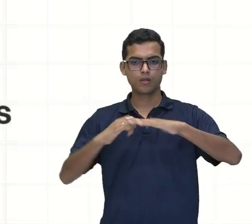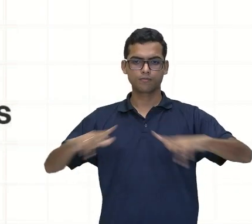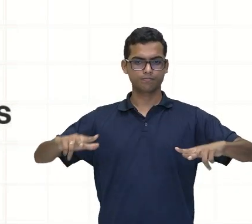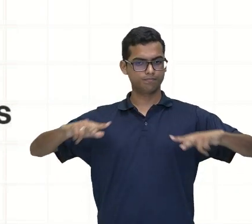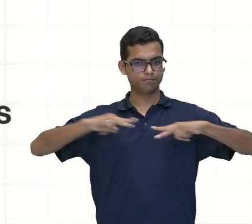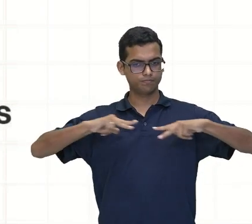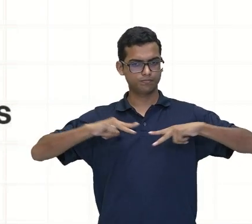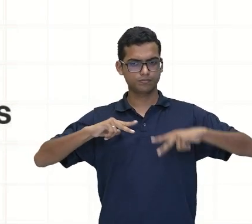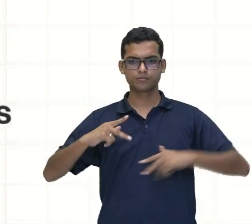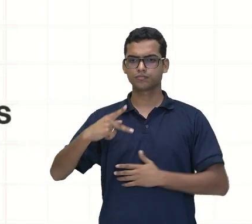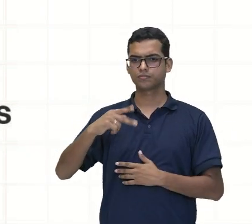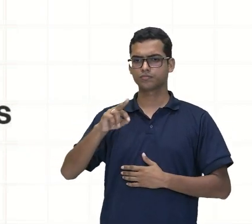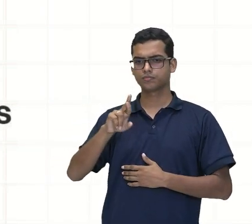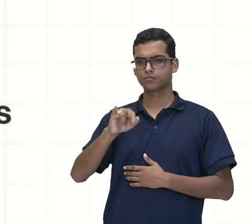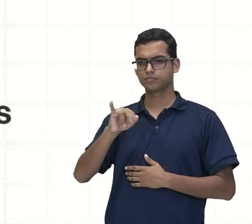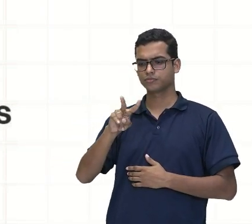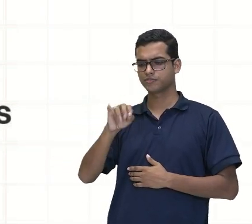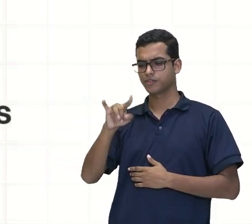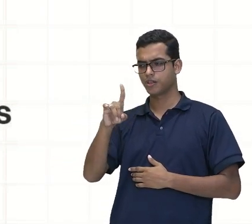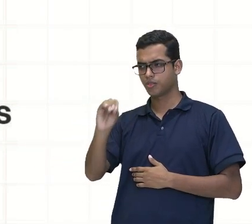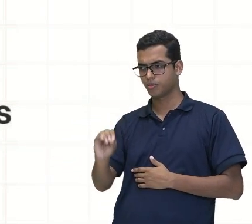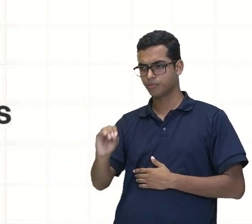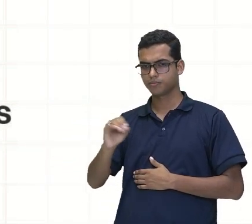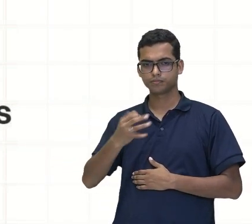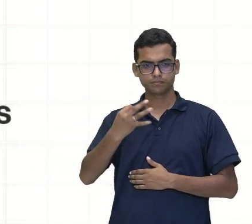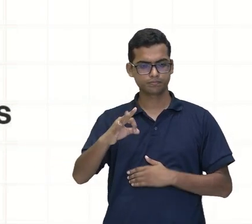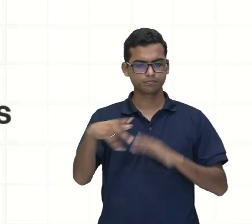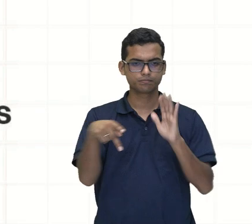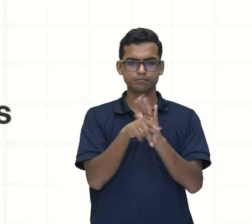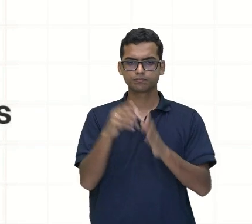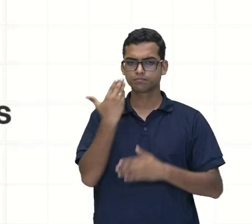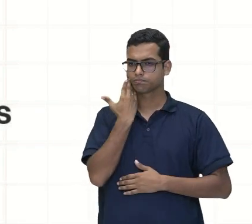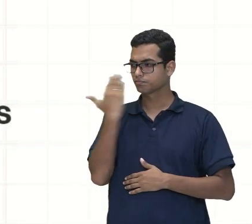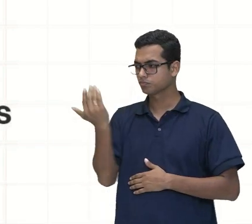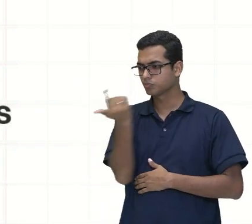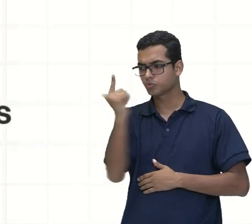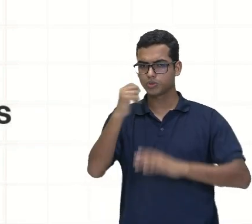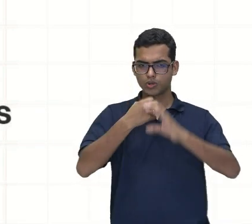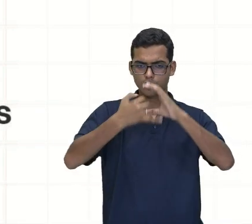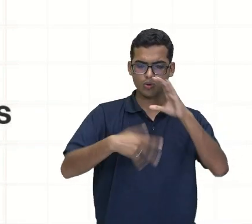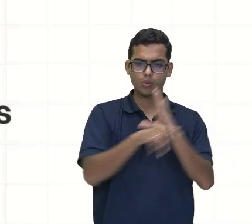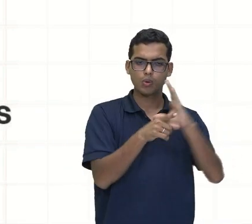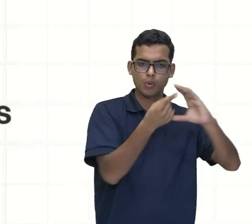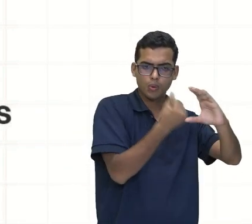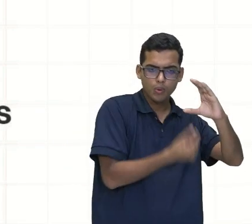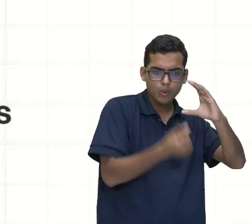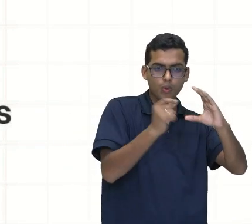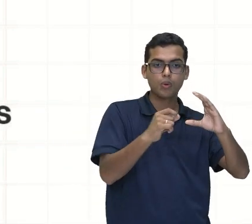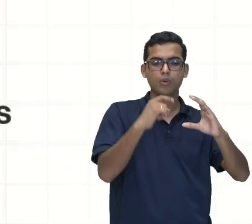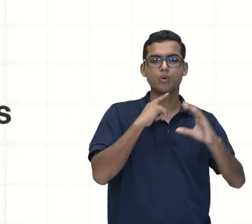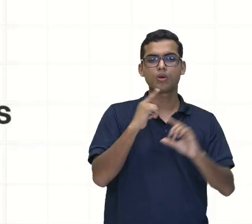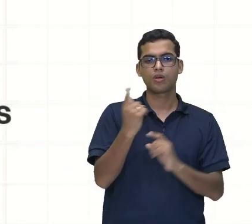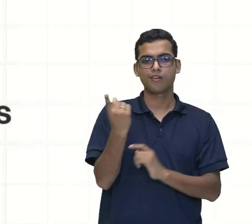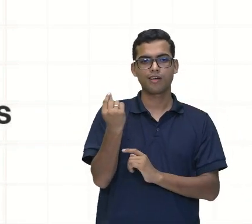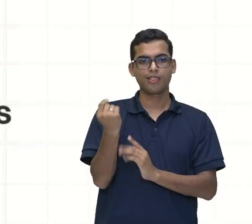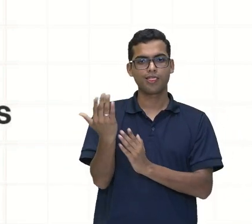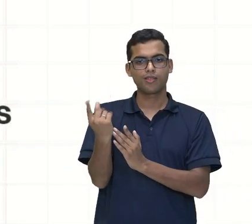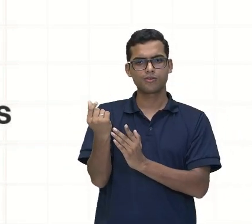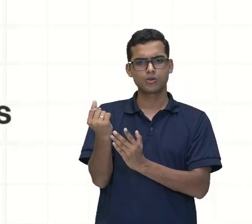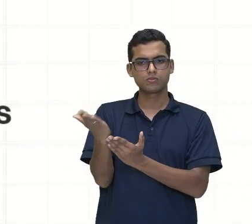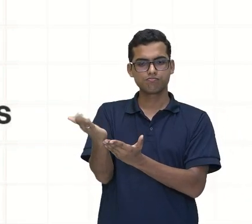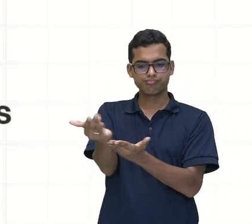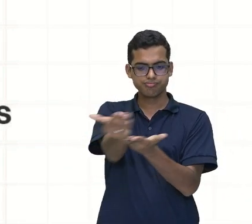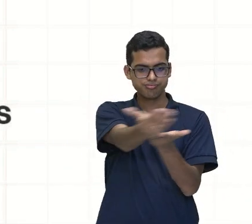ali um dono. Outra característica do modo de produção capitalista é a questão do lucro. Então, tudo